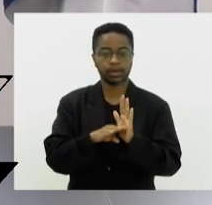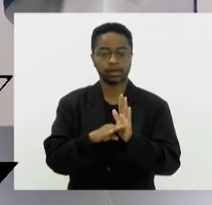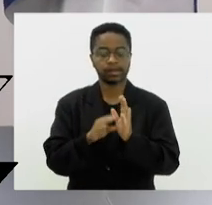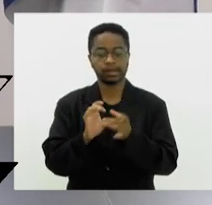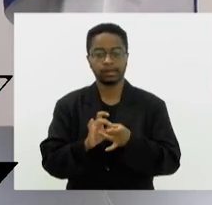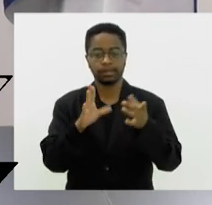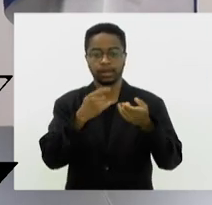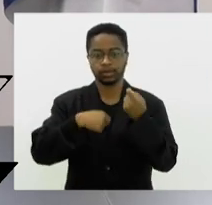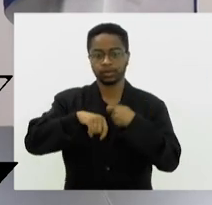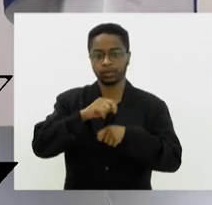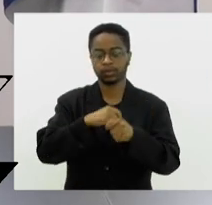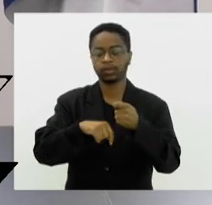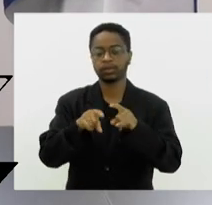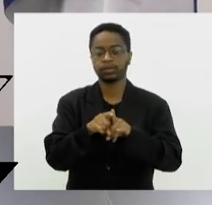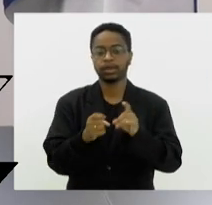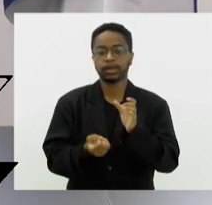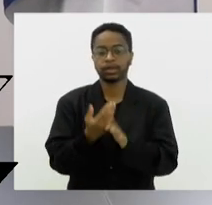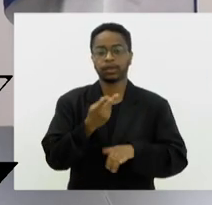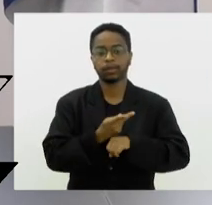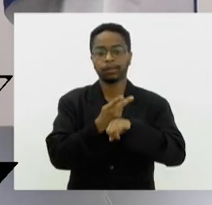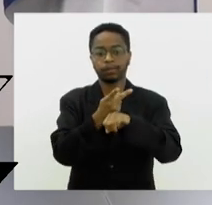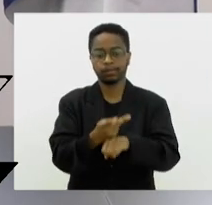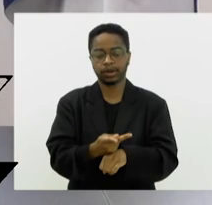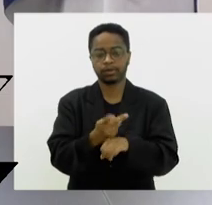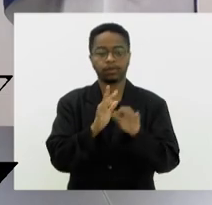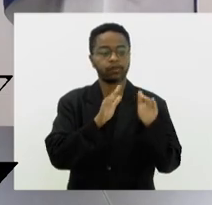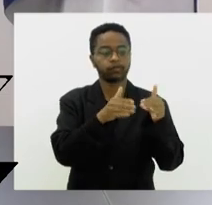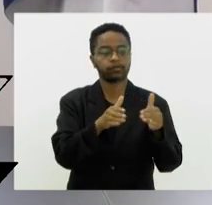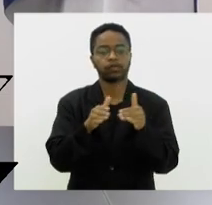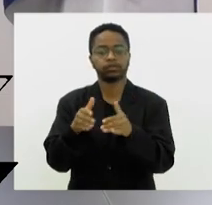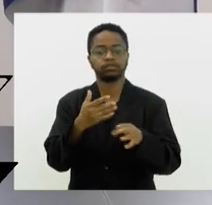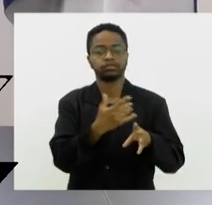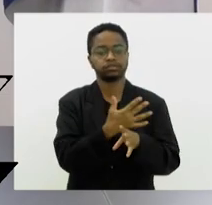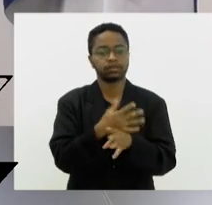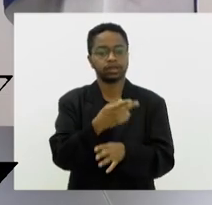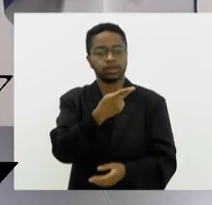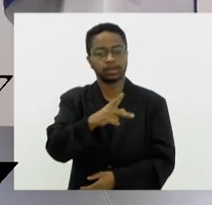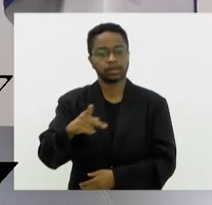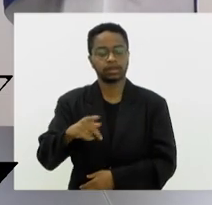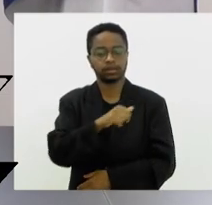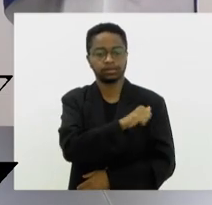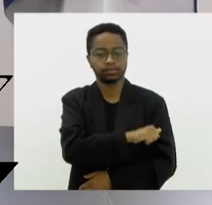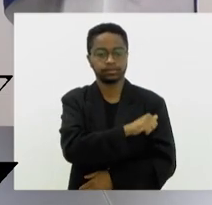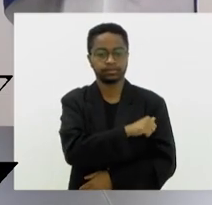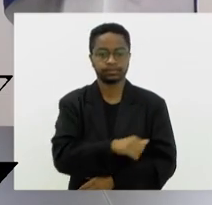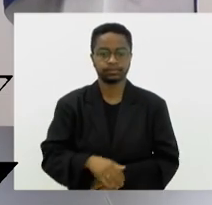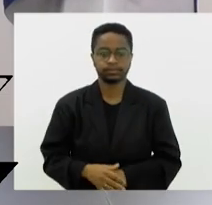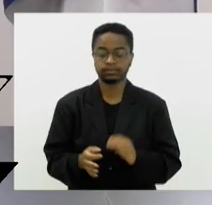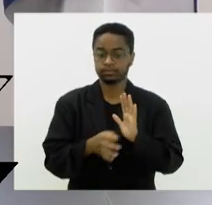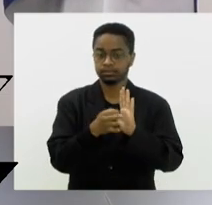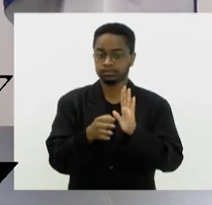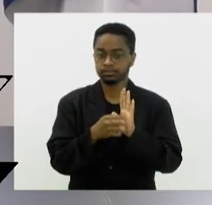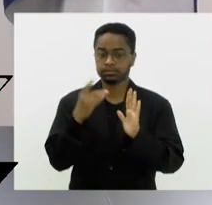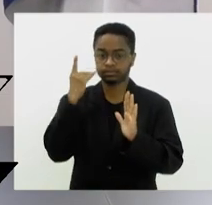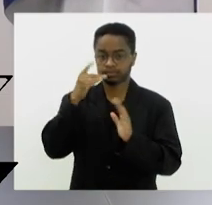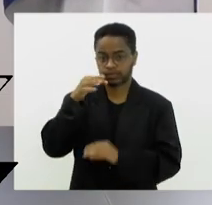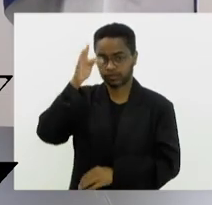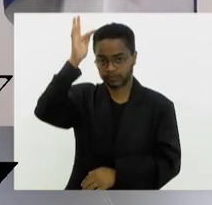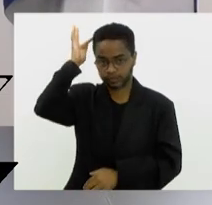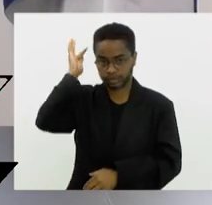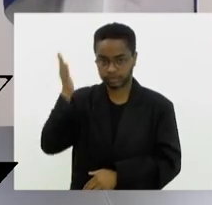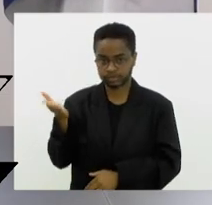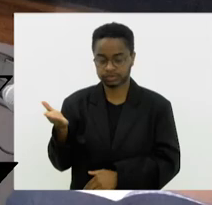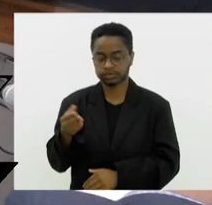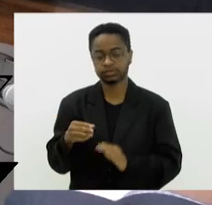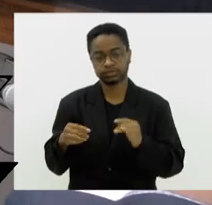e cria o Prêmio Liberdade Econômica RJ, destinado aos municípios no âmbito do Estado do Rio de Janeiro. Para parecer, deputado Fred Pacheco.